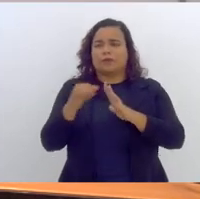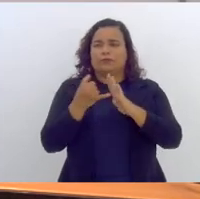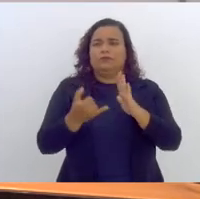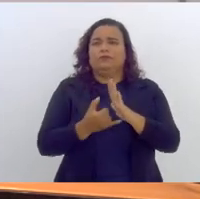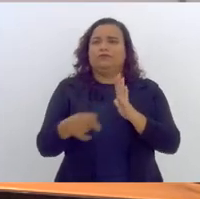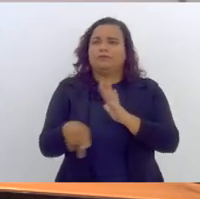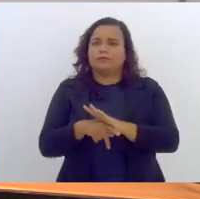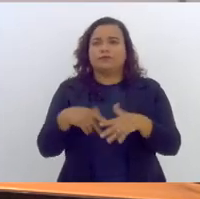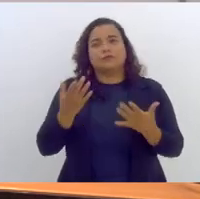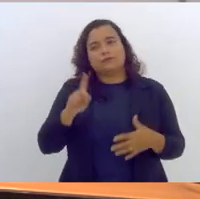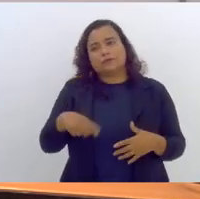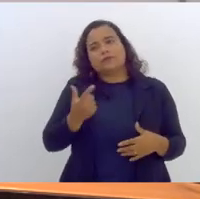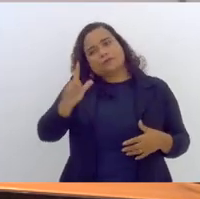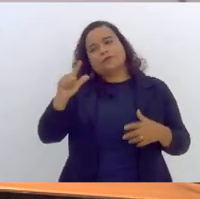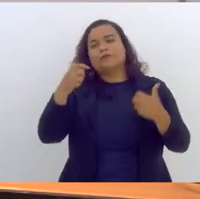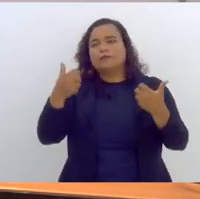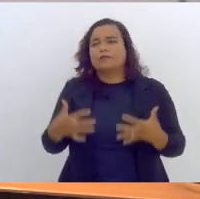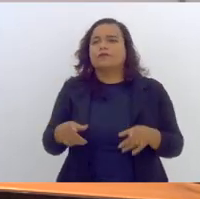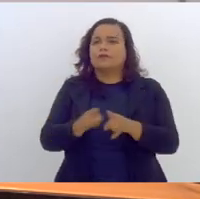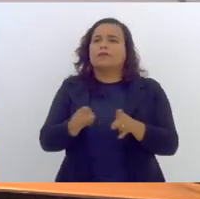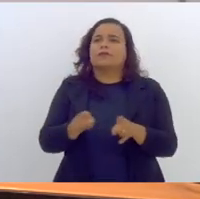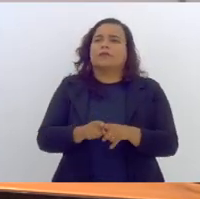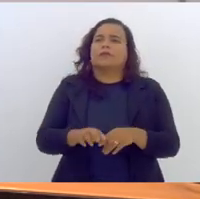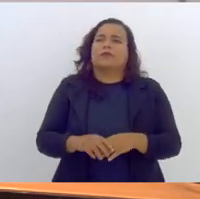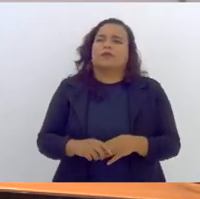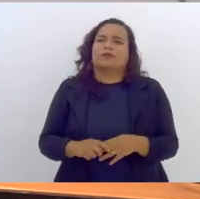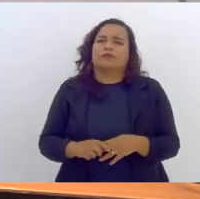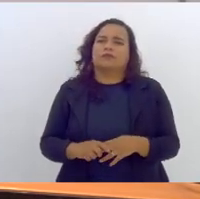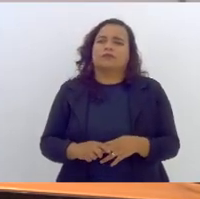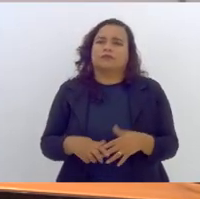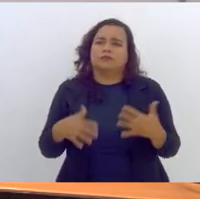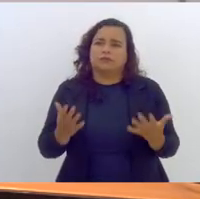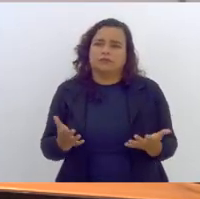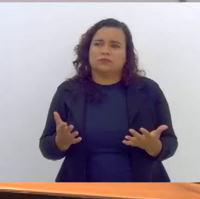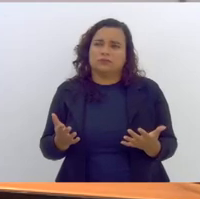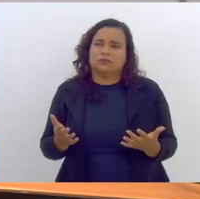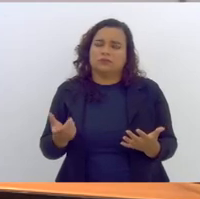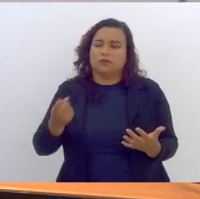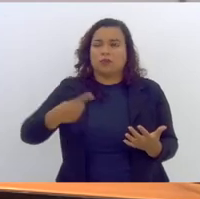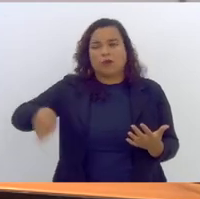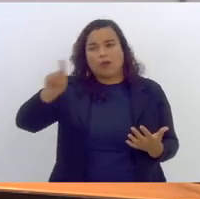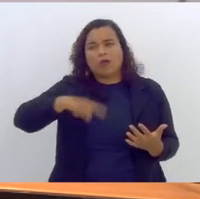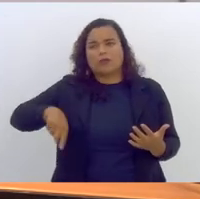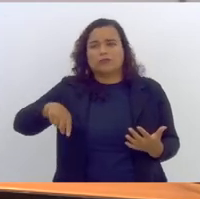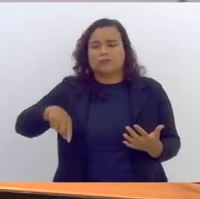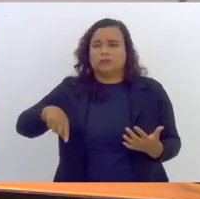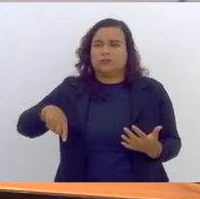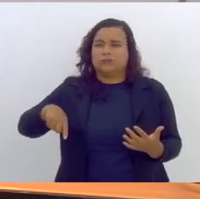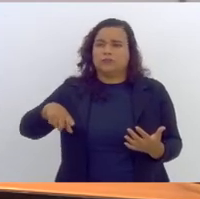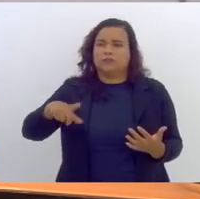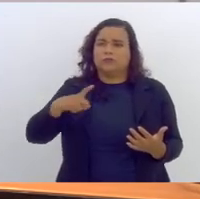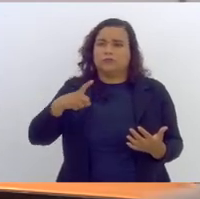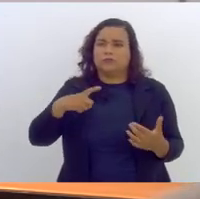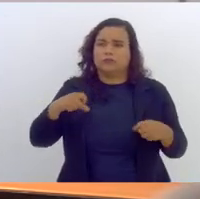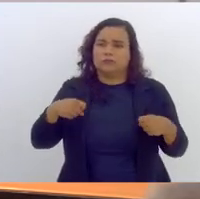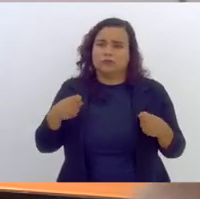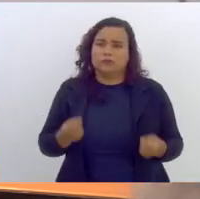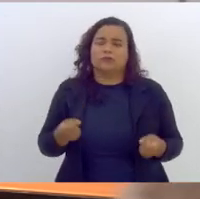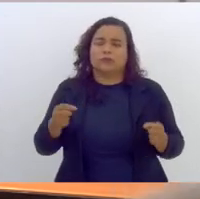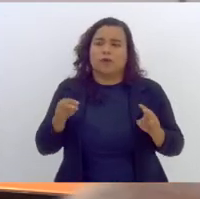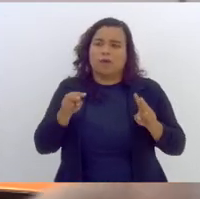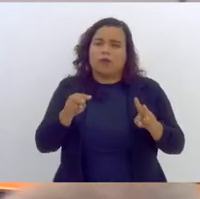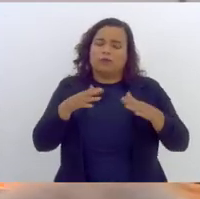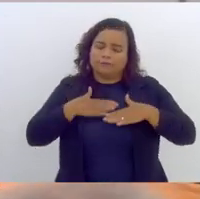então é um outro questionamento também entendem então a gente aqui tem de a olhar